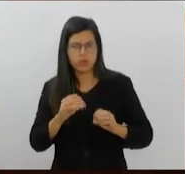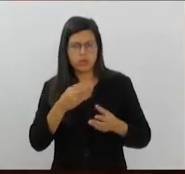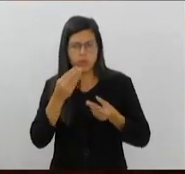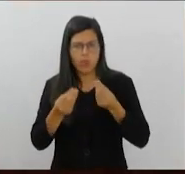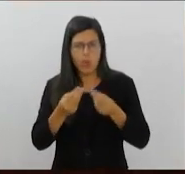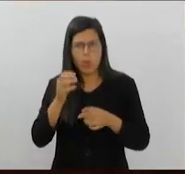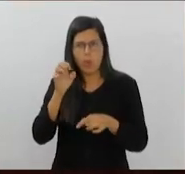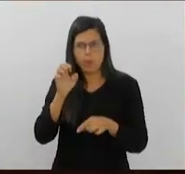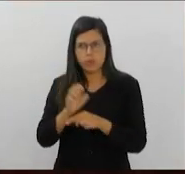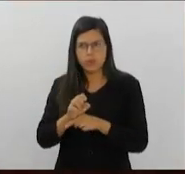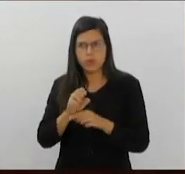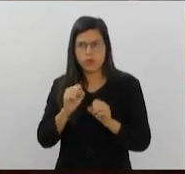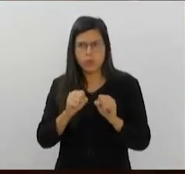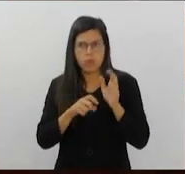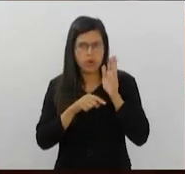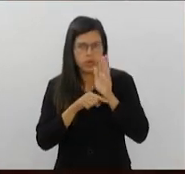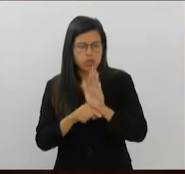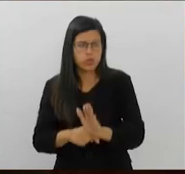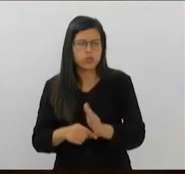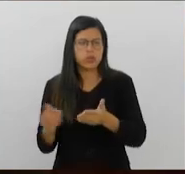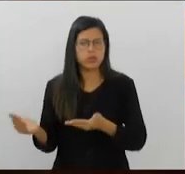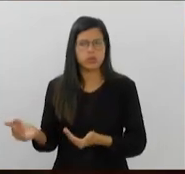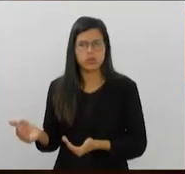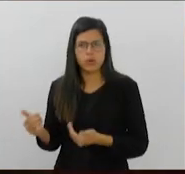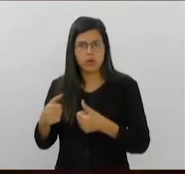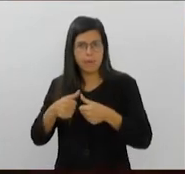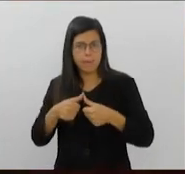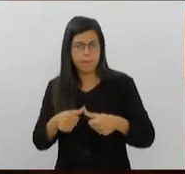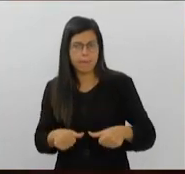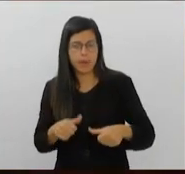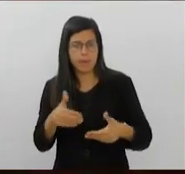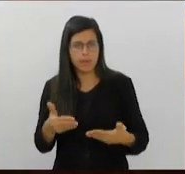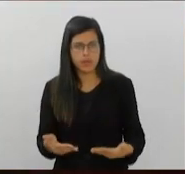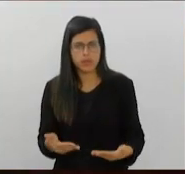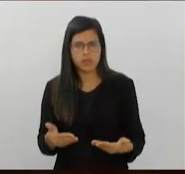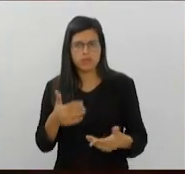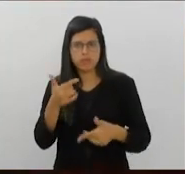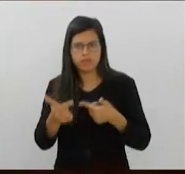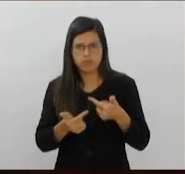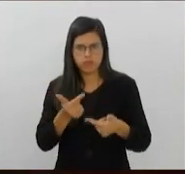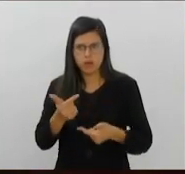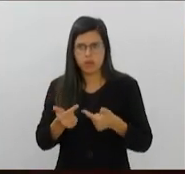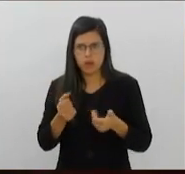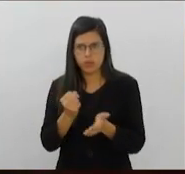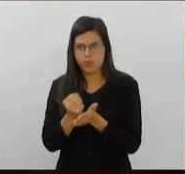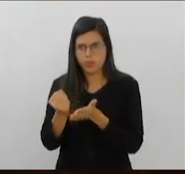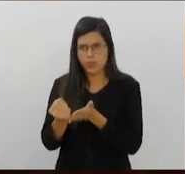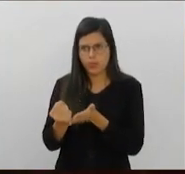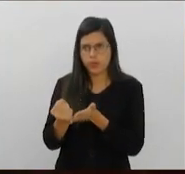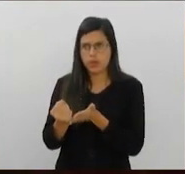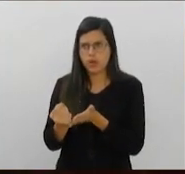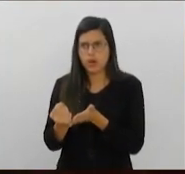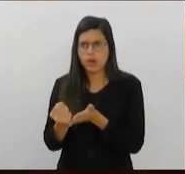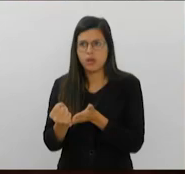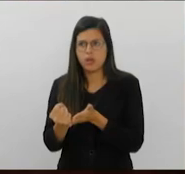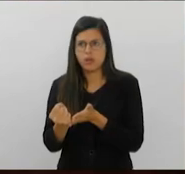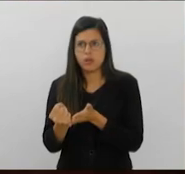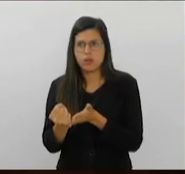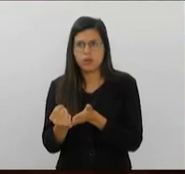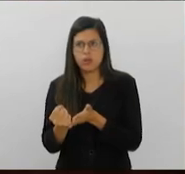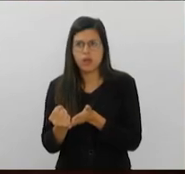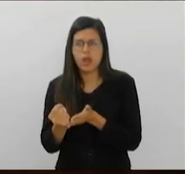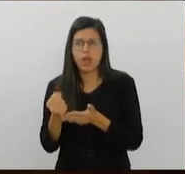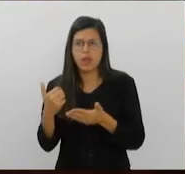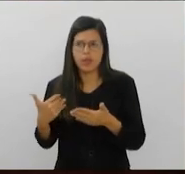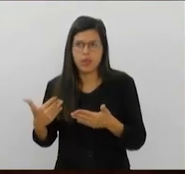poderia ajudar esses jovens a permanecer no trabalho, no contrato ali, para poder chegar até o